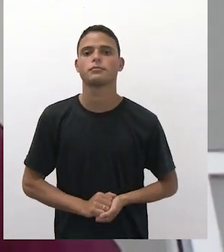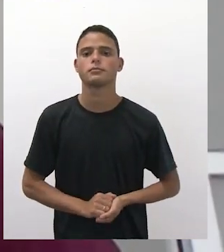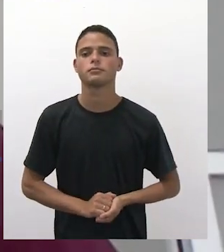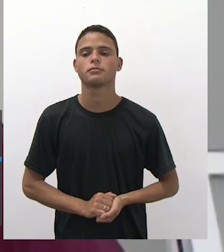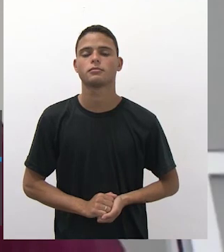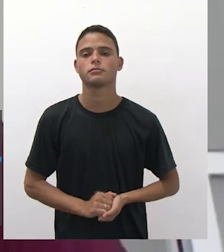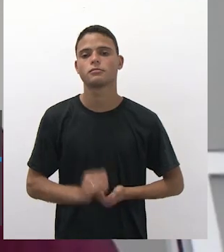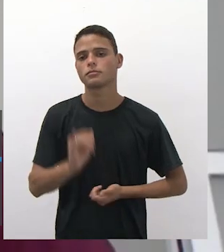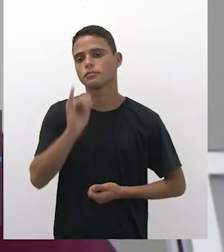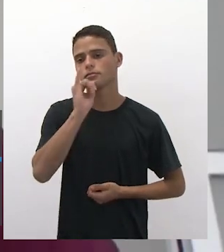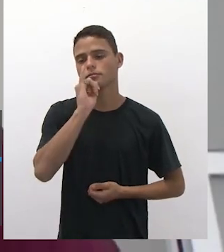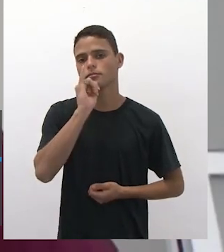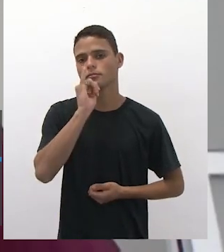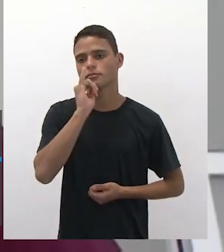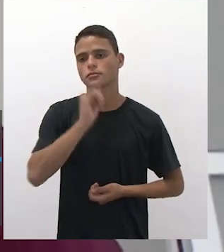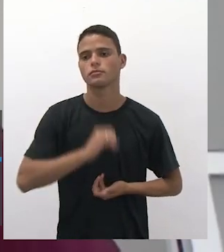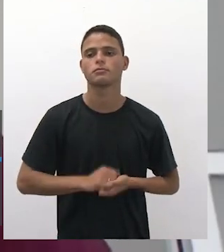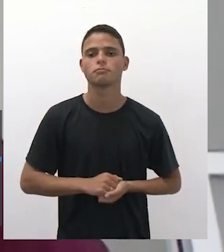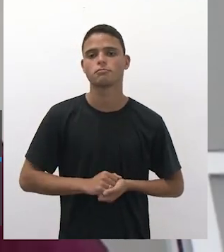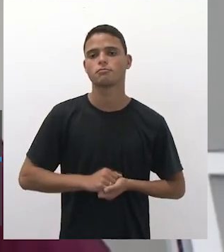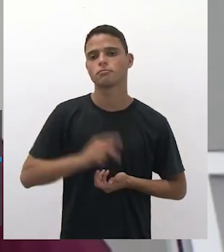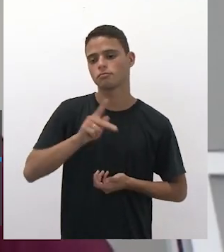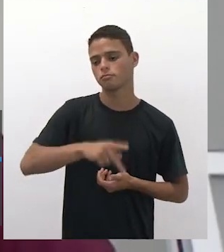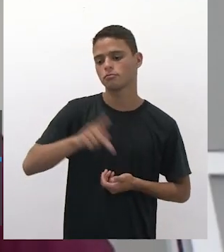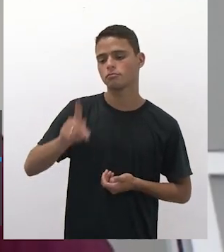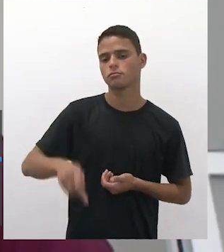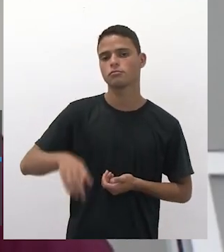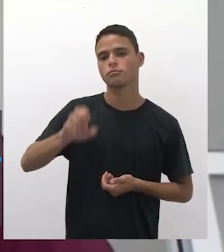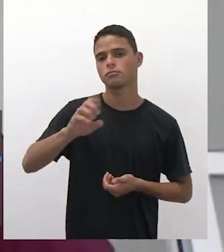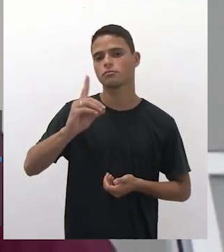Por exemplo, a professora Edivane